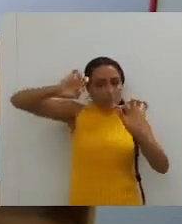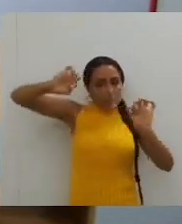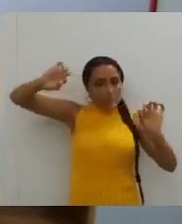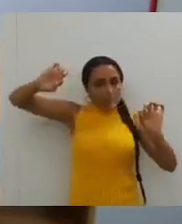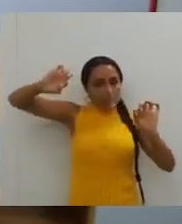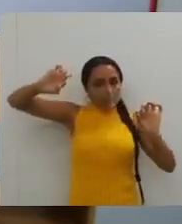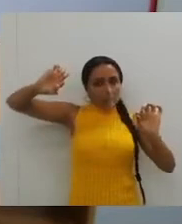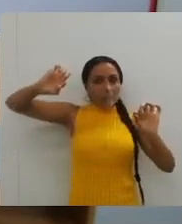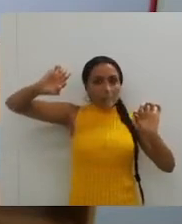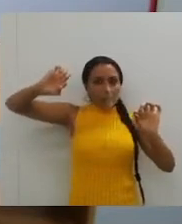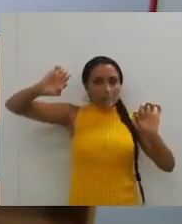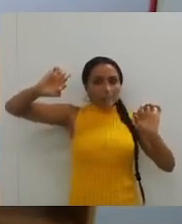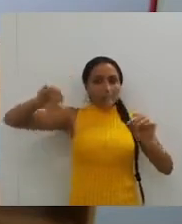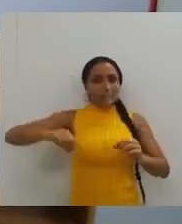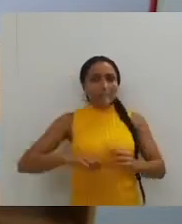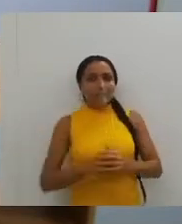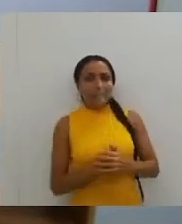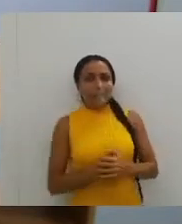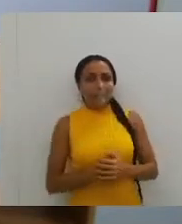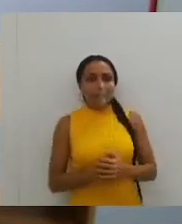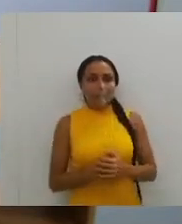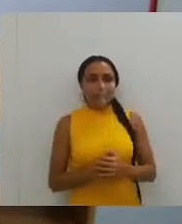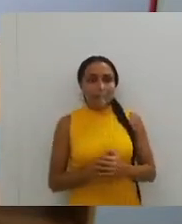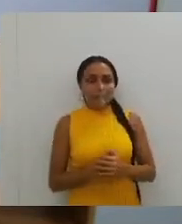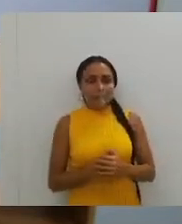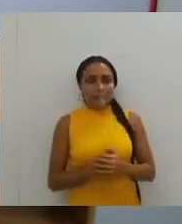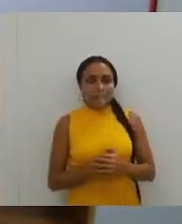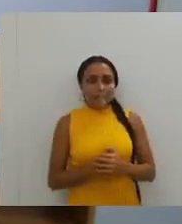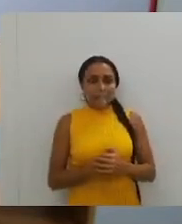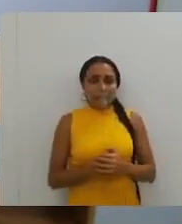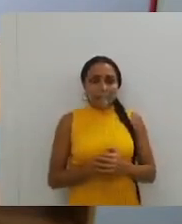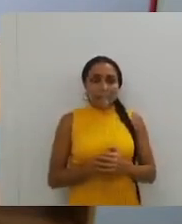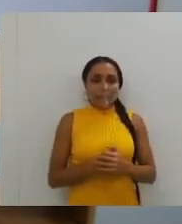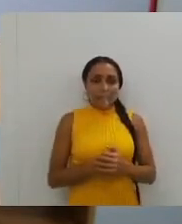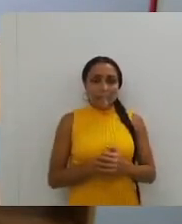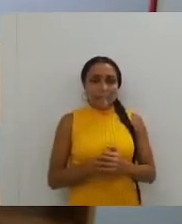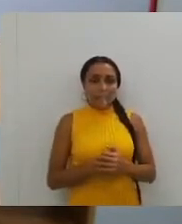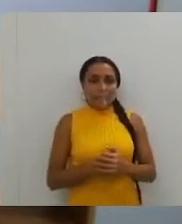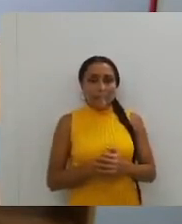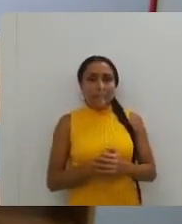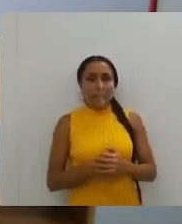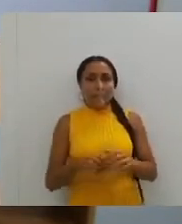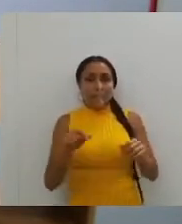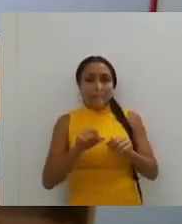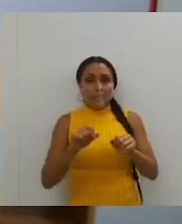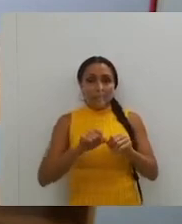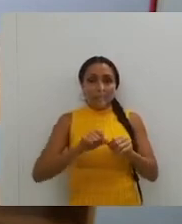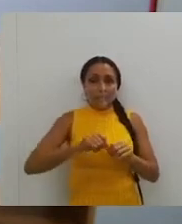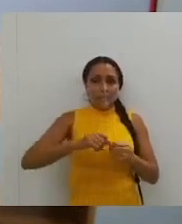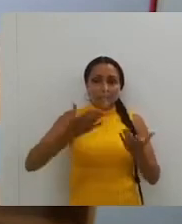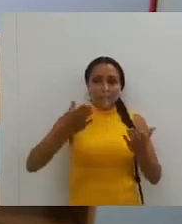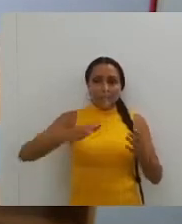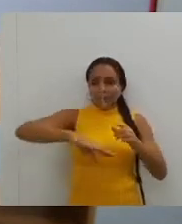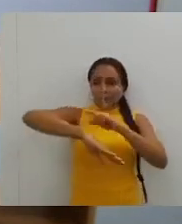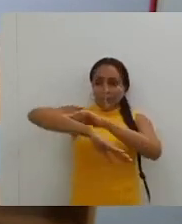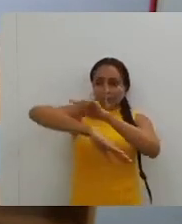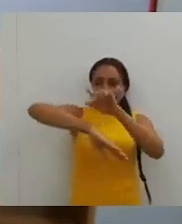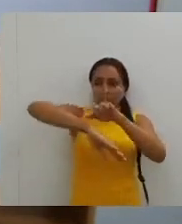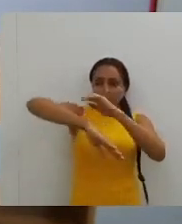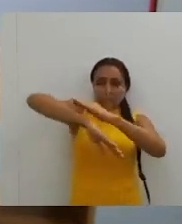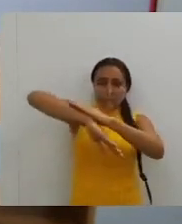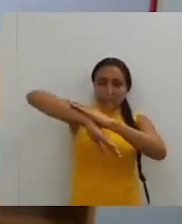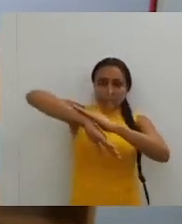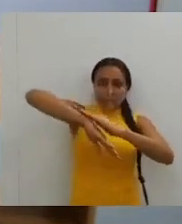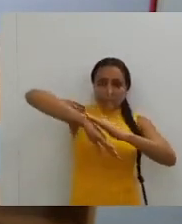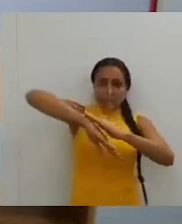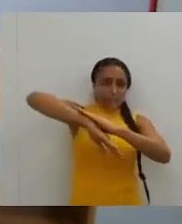Bom, então existe uma componente no plano inclinado que faz com que ele escorregue. Vimos em cima que é a